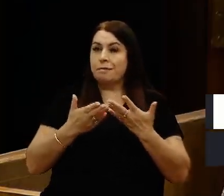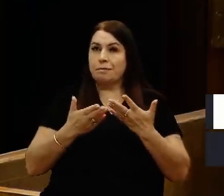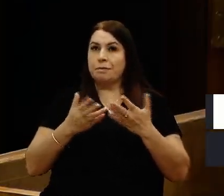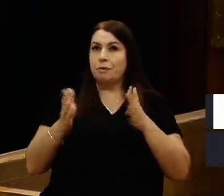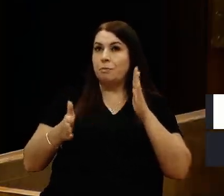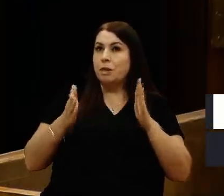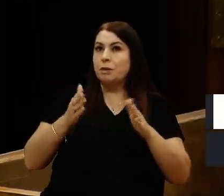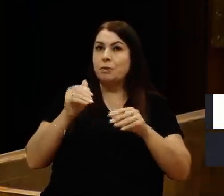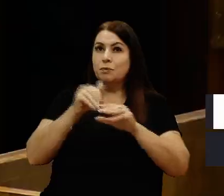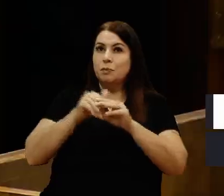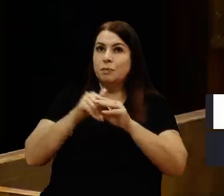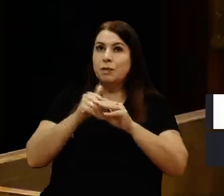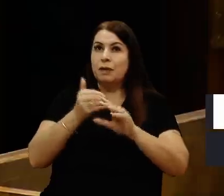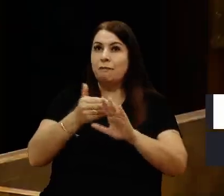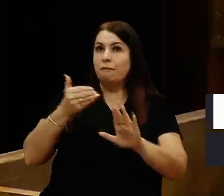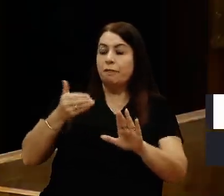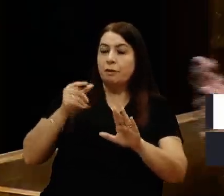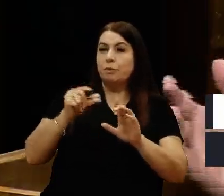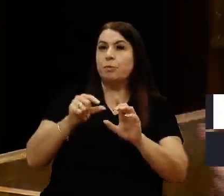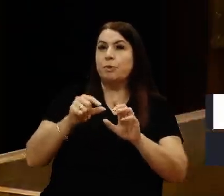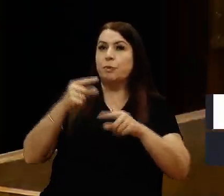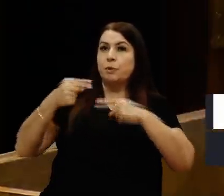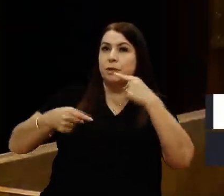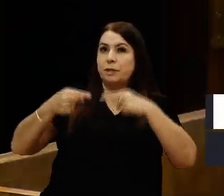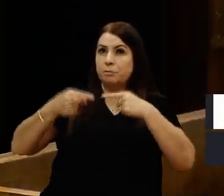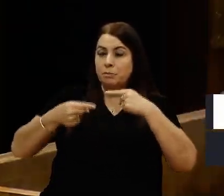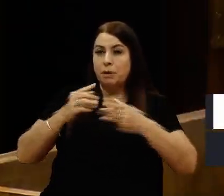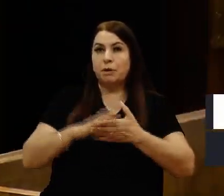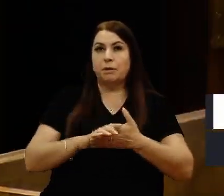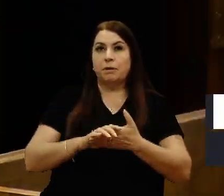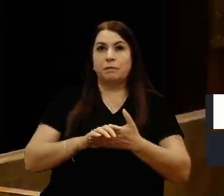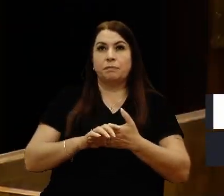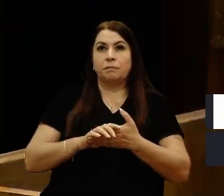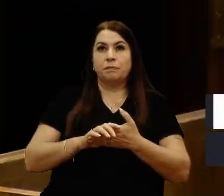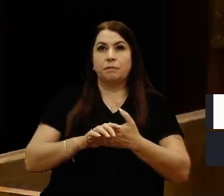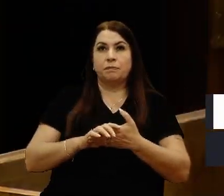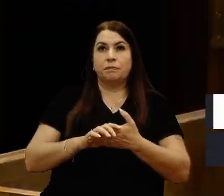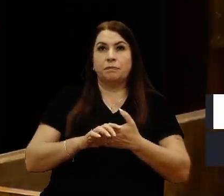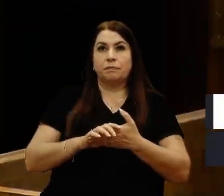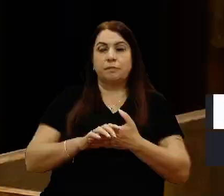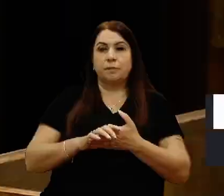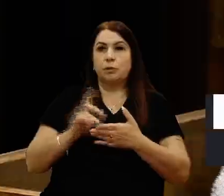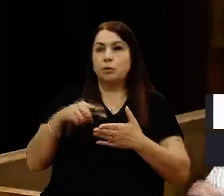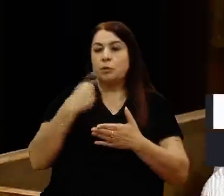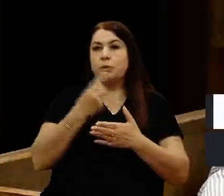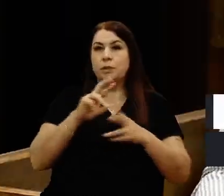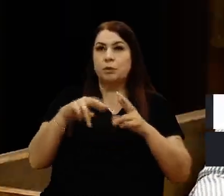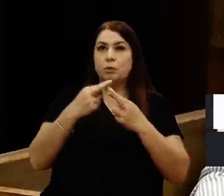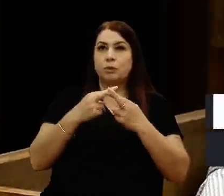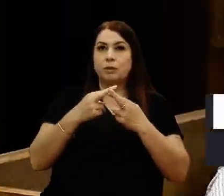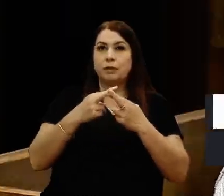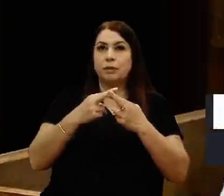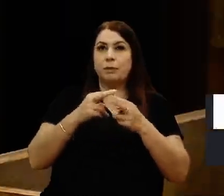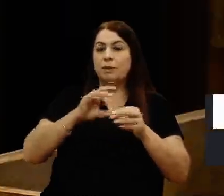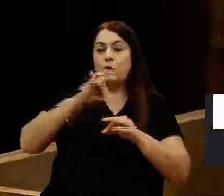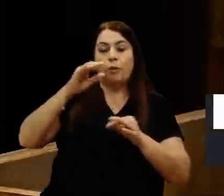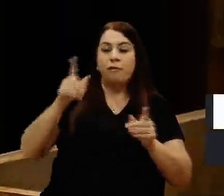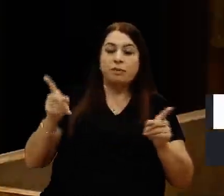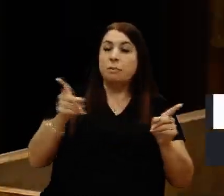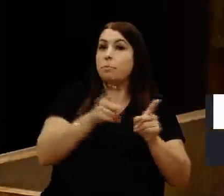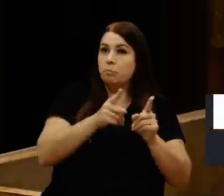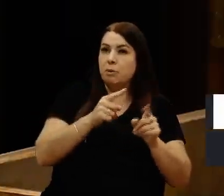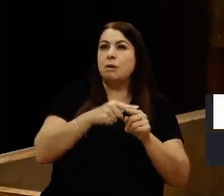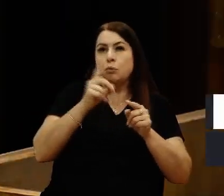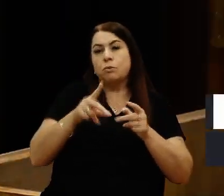período eleitoral afasta um pouco os debates e as nossas sessões mais longas, mas enfim, isso é